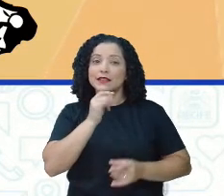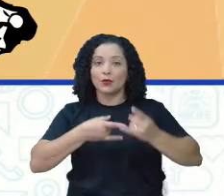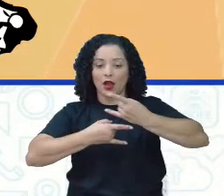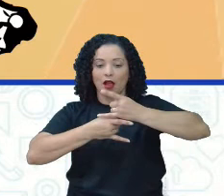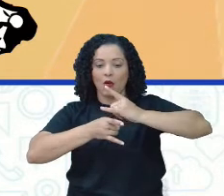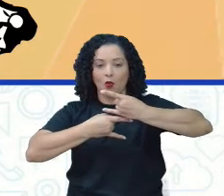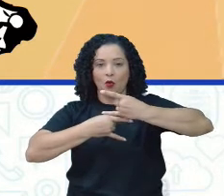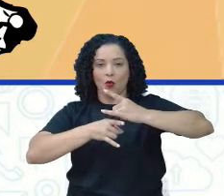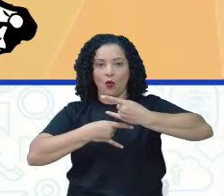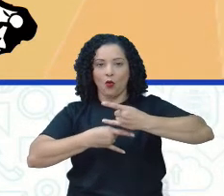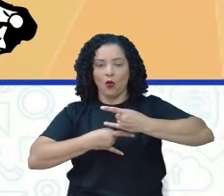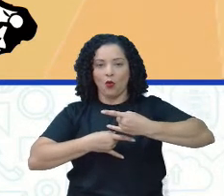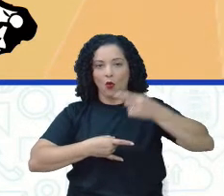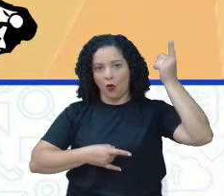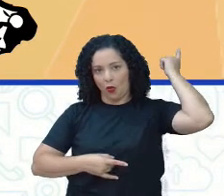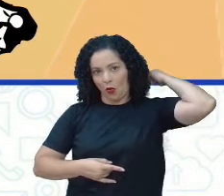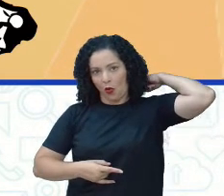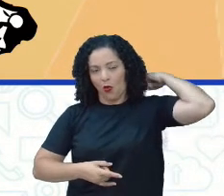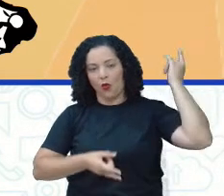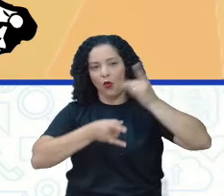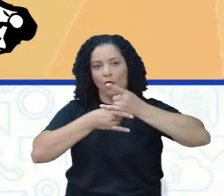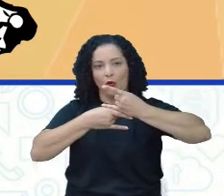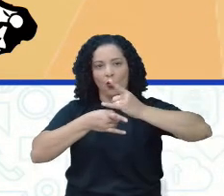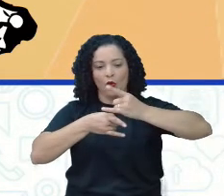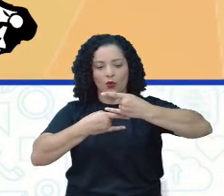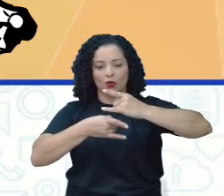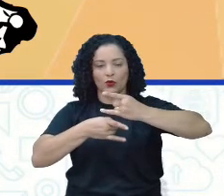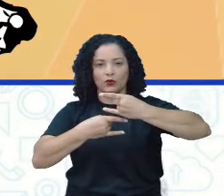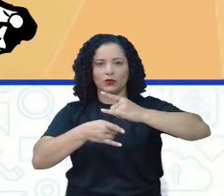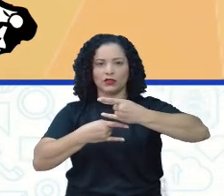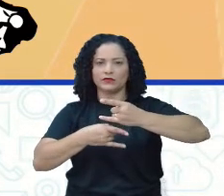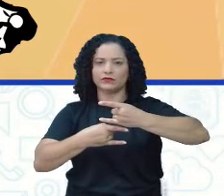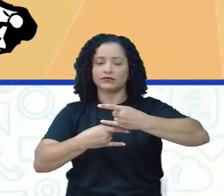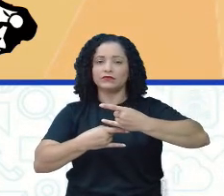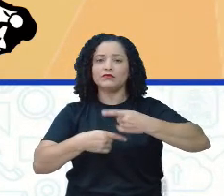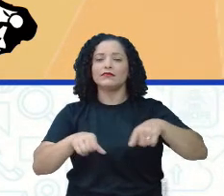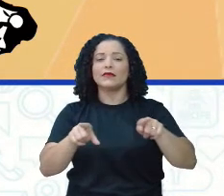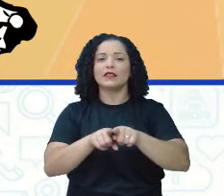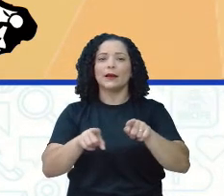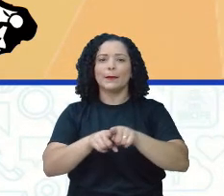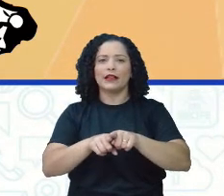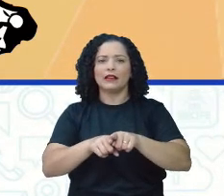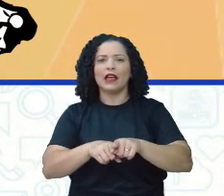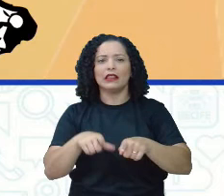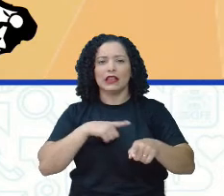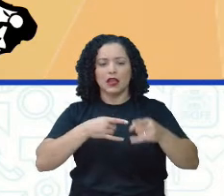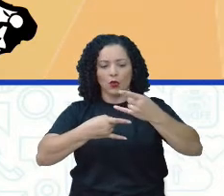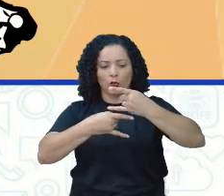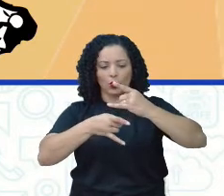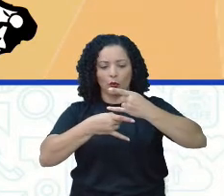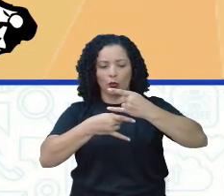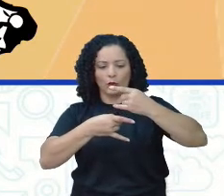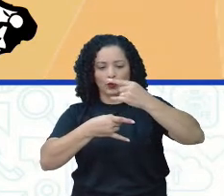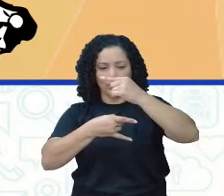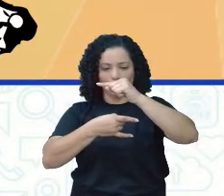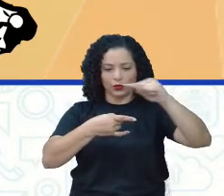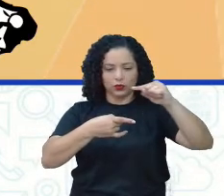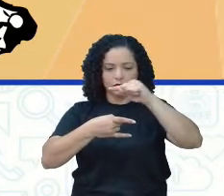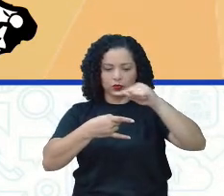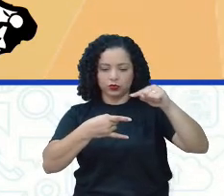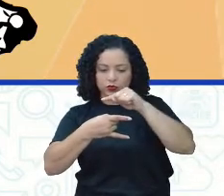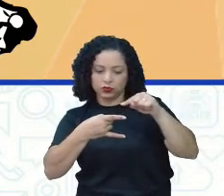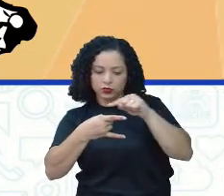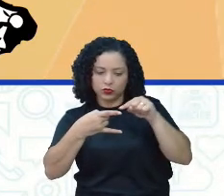gente vai ver aí a questão da coluna, cada uma das vértebras representando aí os ossos irregulares,